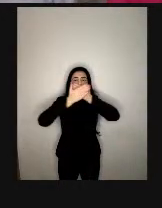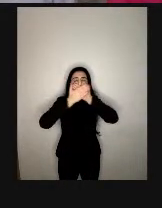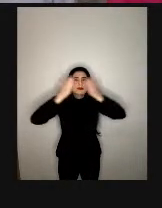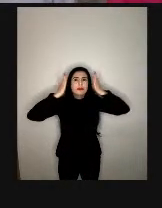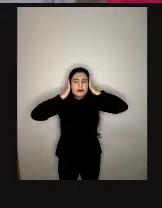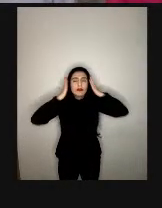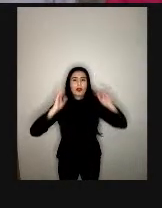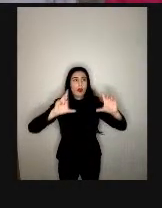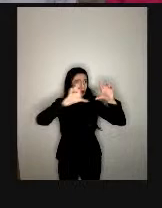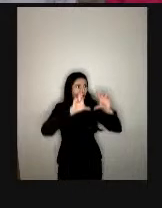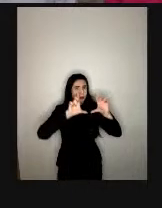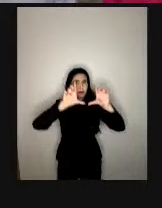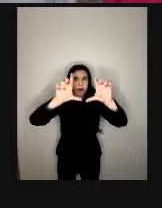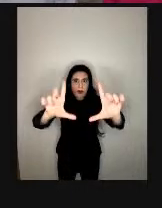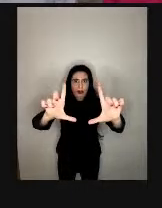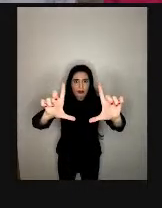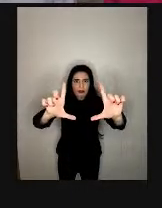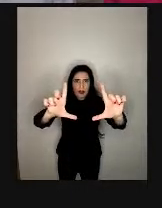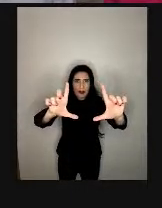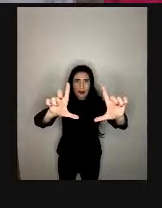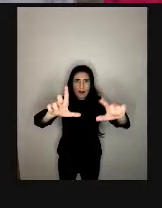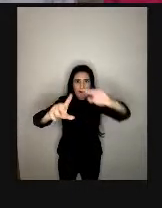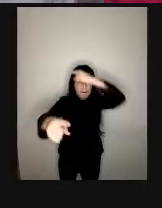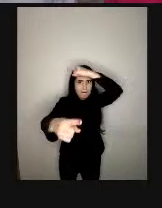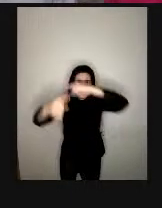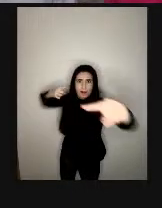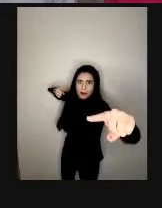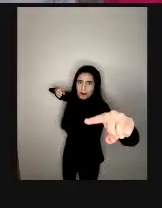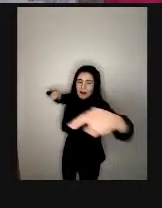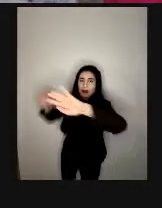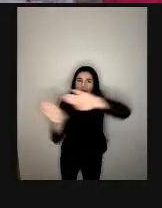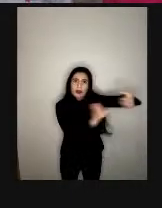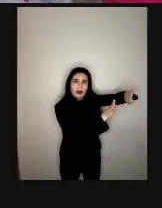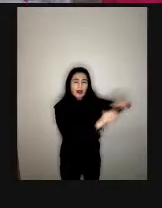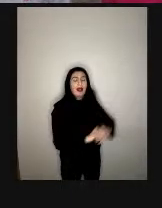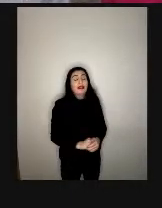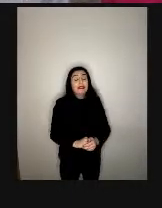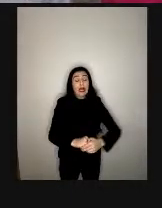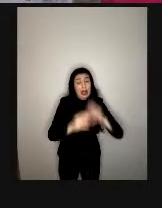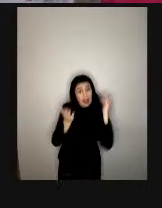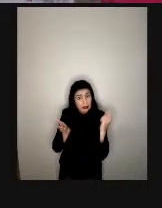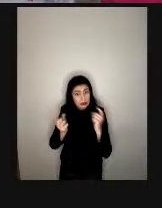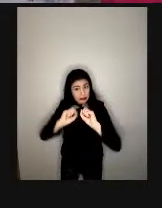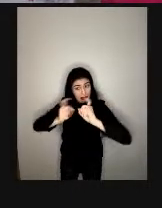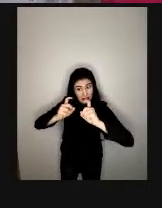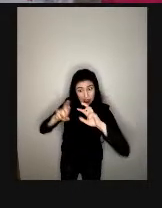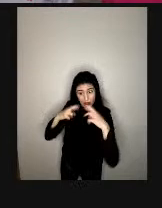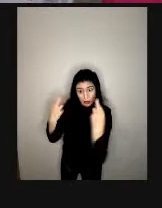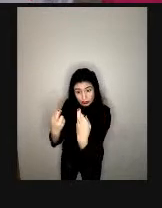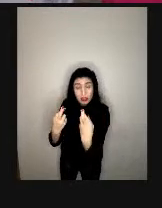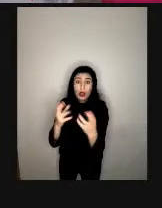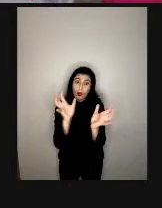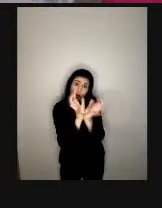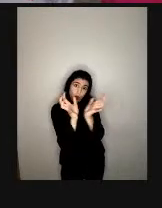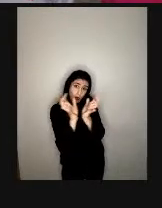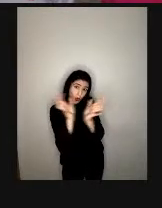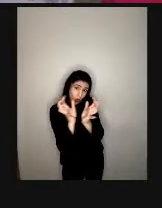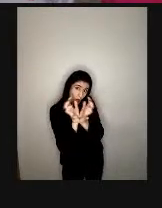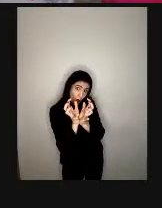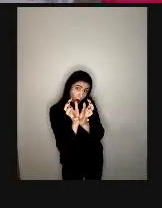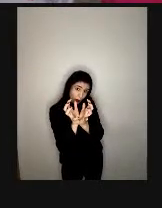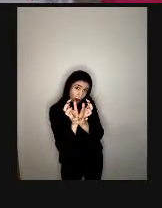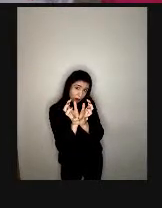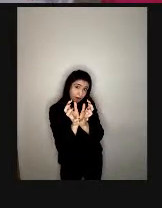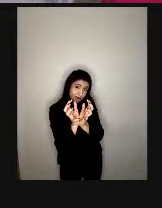dia seguinte, tinha uma conferência com a imprensa internacional e a imprensa tinha ido ver a exposição lá durante a